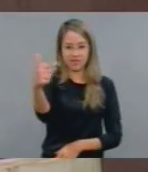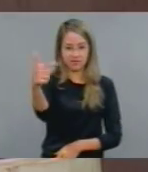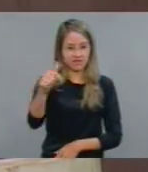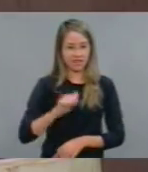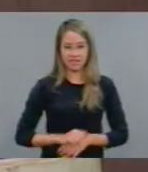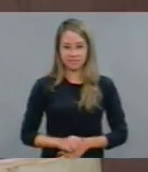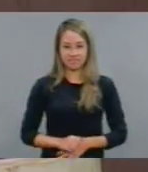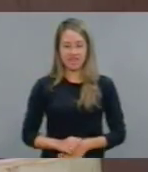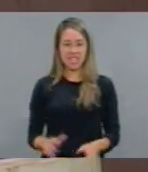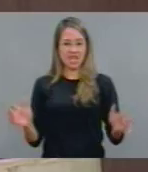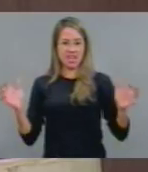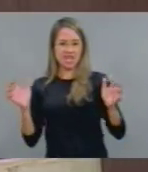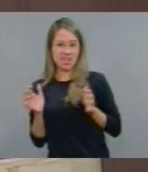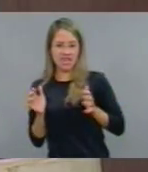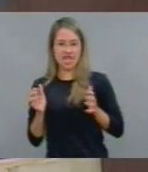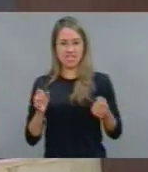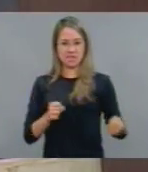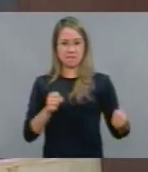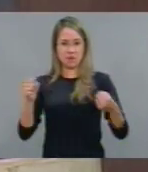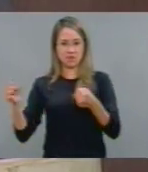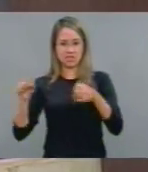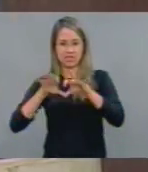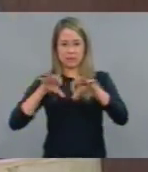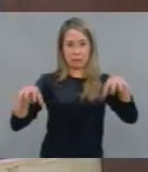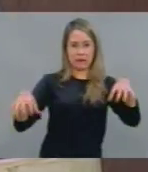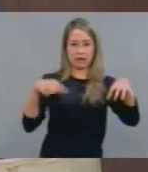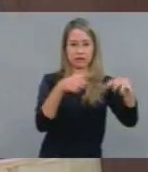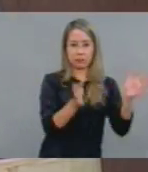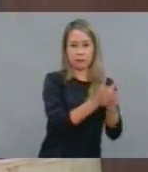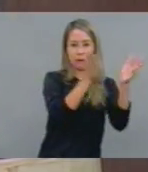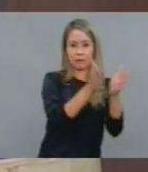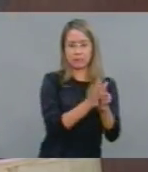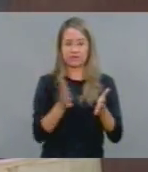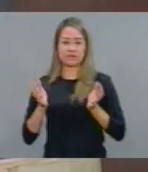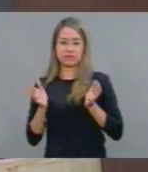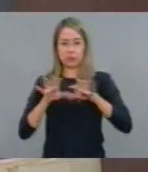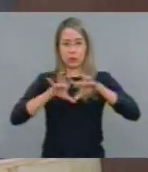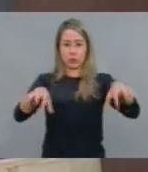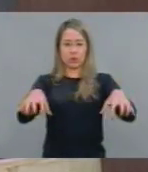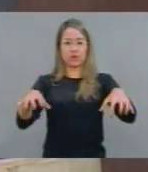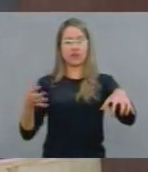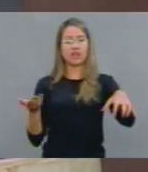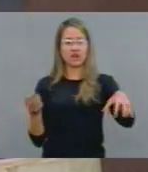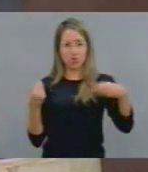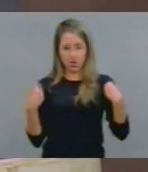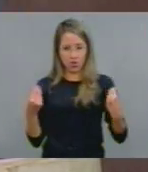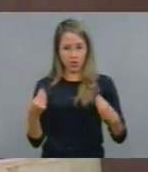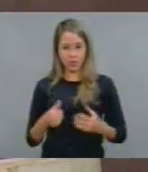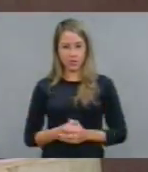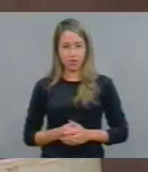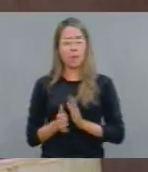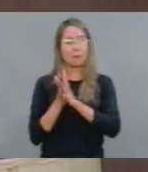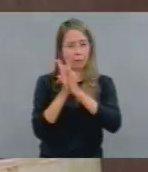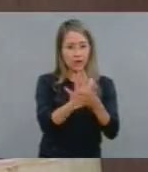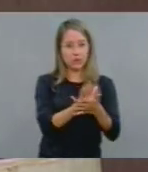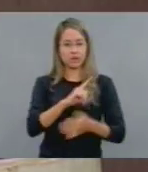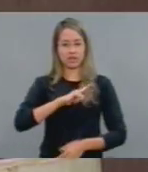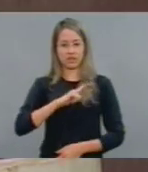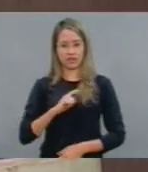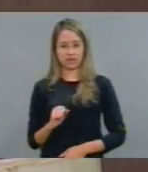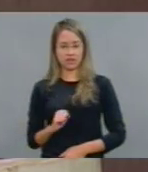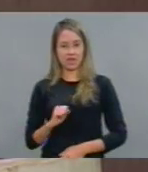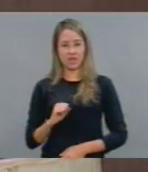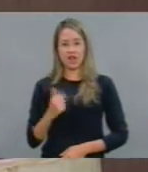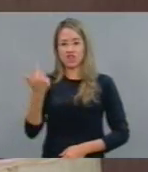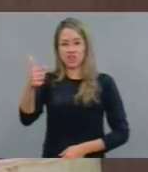de riqueza, de saber e de poder. As três pilastras de qualquer sociedade humana.